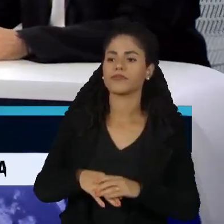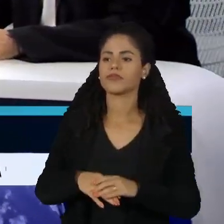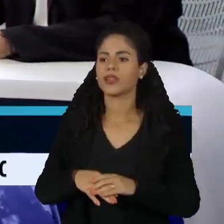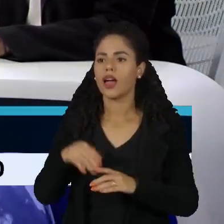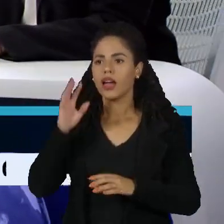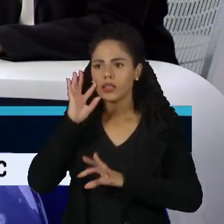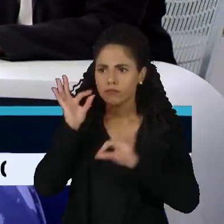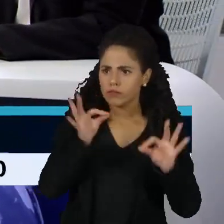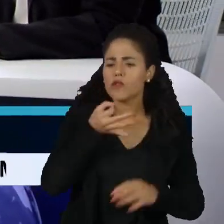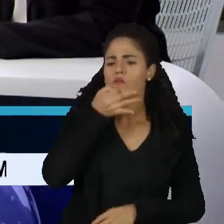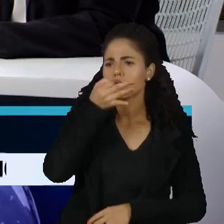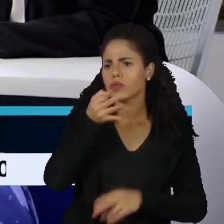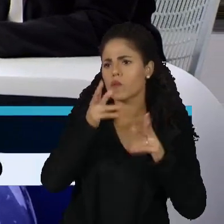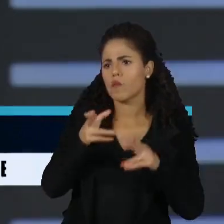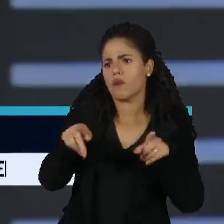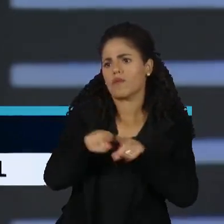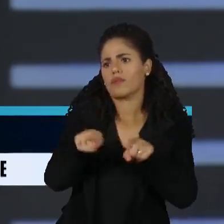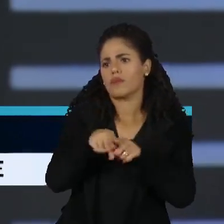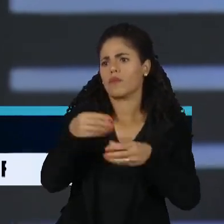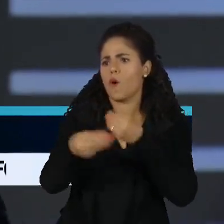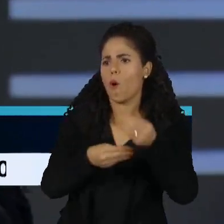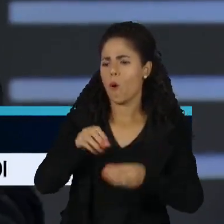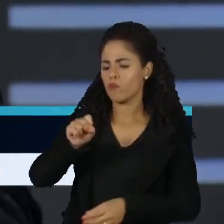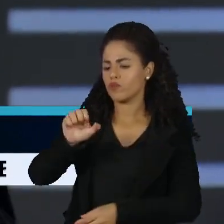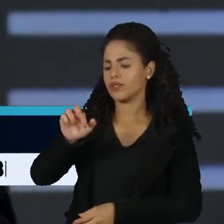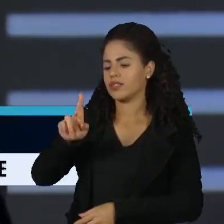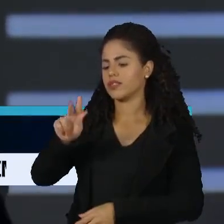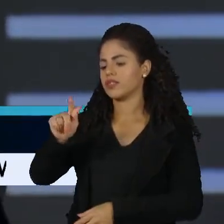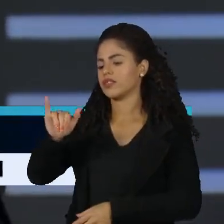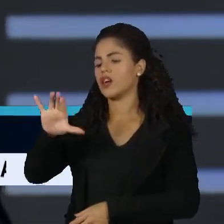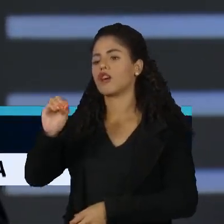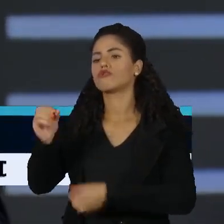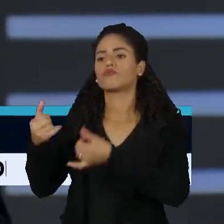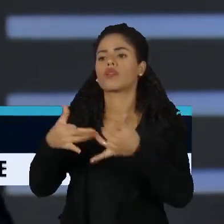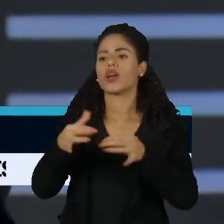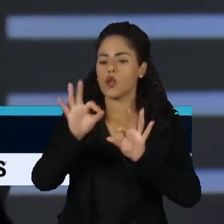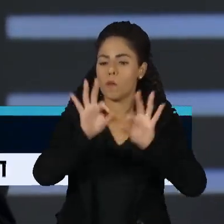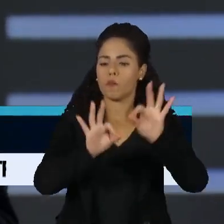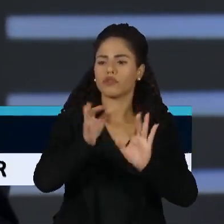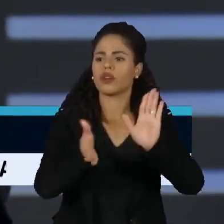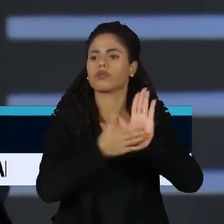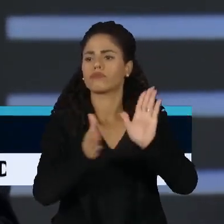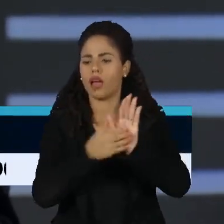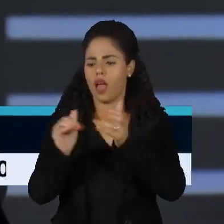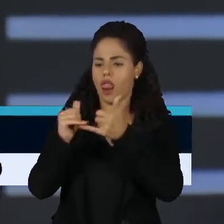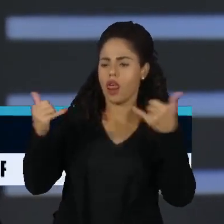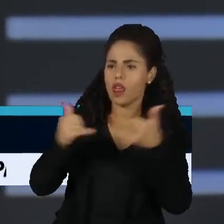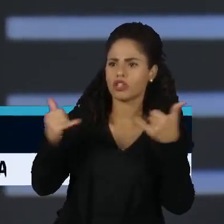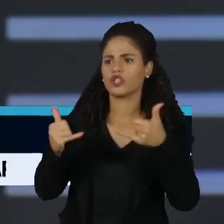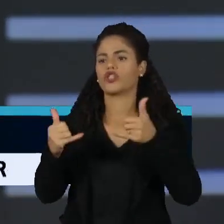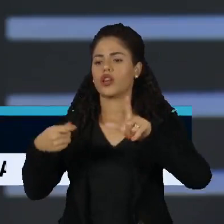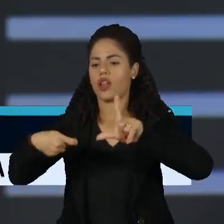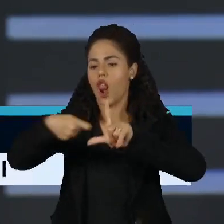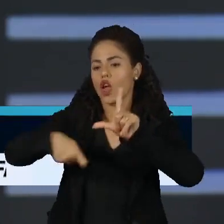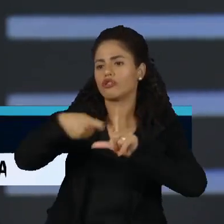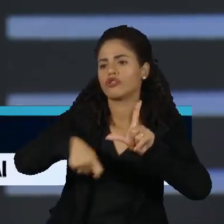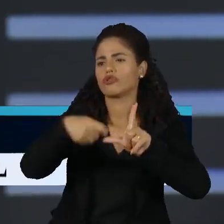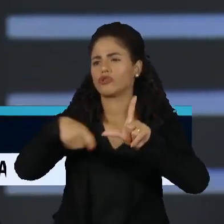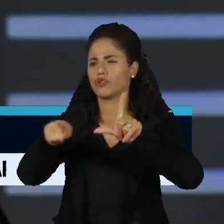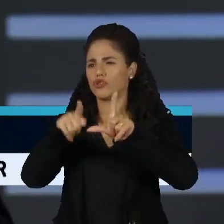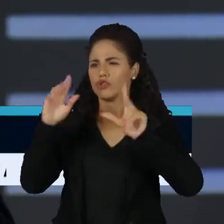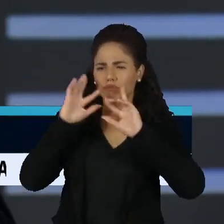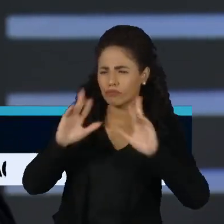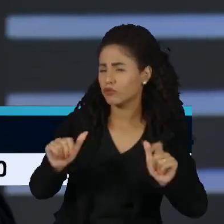único comentário no ponto final do que o Sérgio mencionou. Você tem grandes projetos sendo pensados de energia, de logística, de produção, etc. A